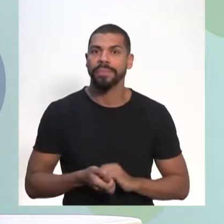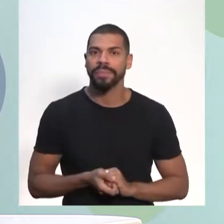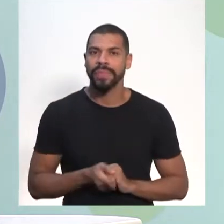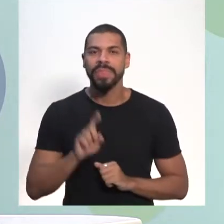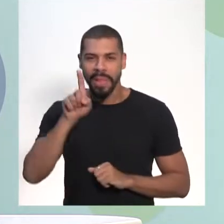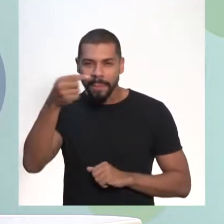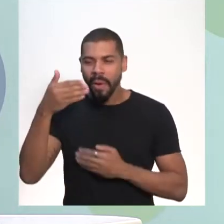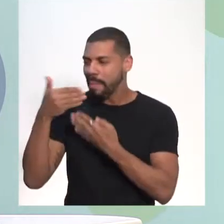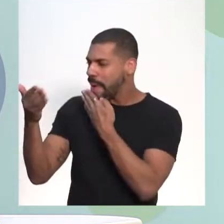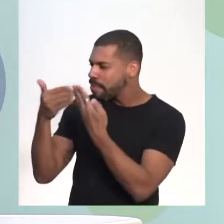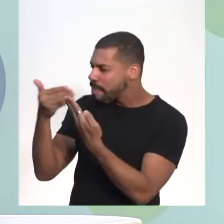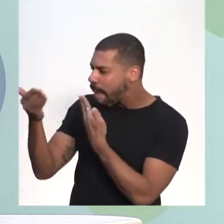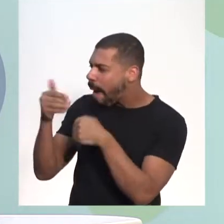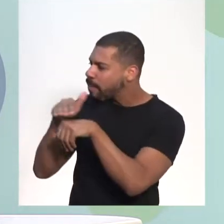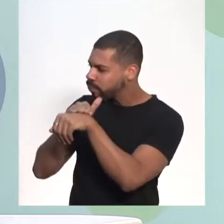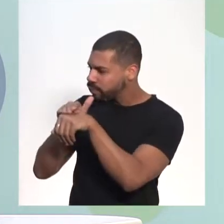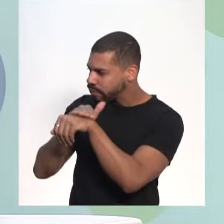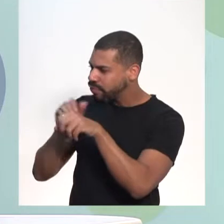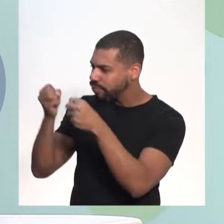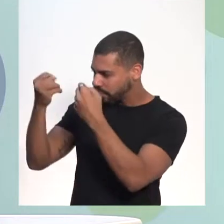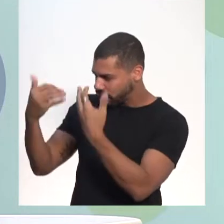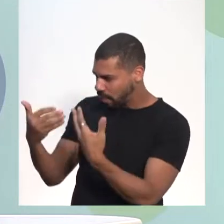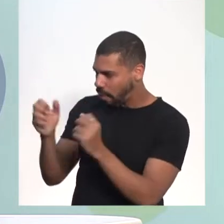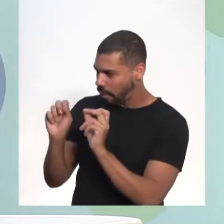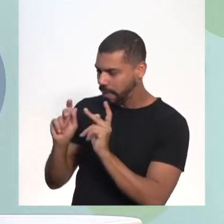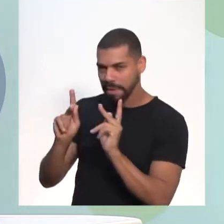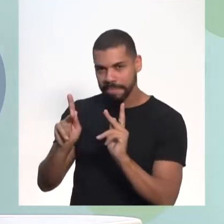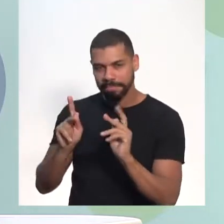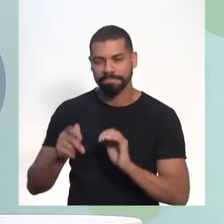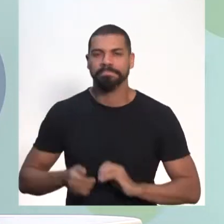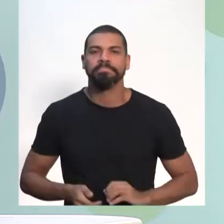um papo, comentar um pouco sobre isso também, tá bom?